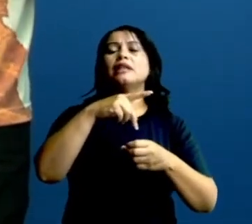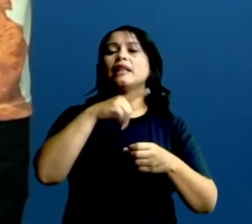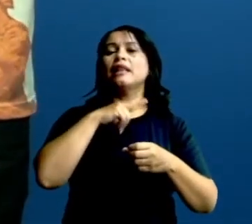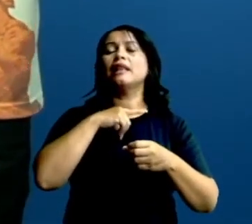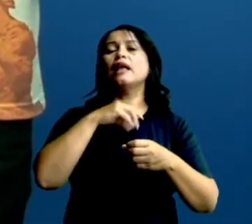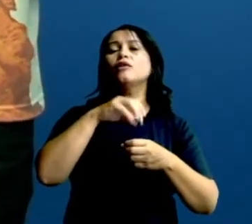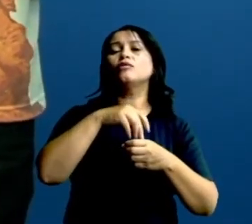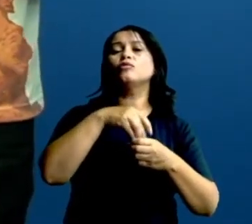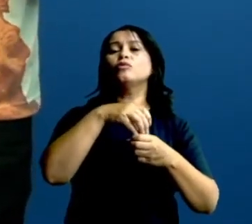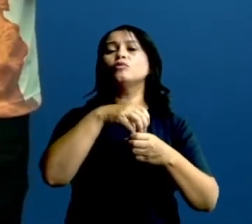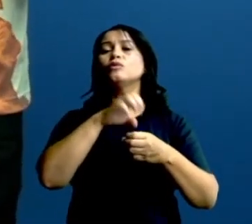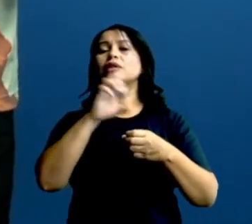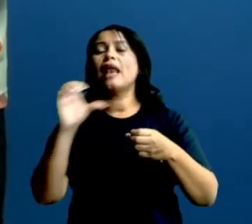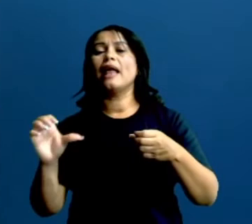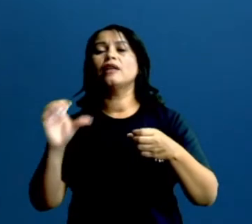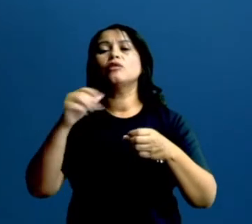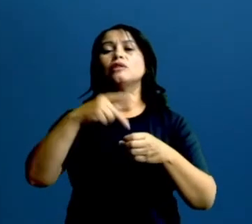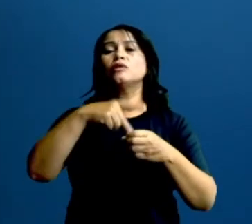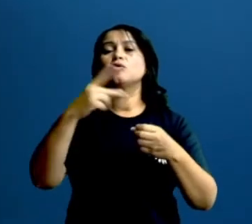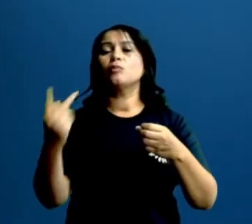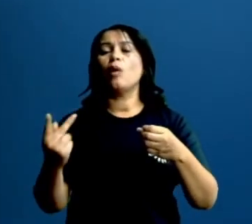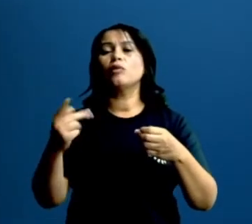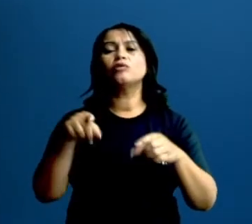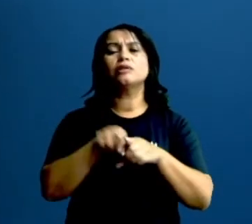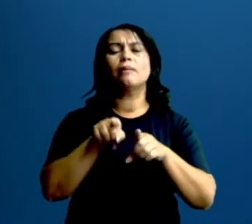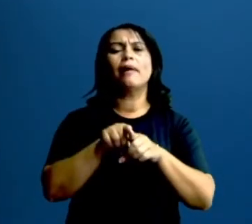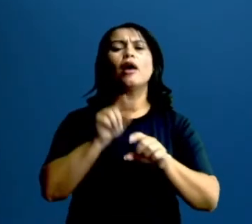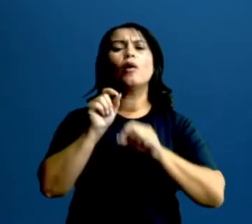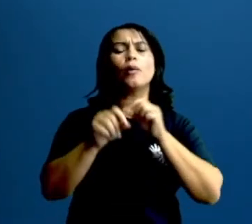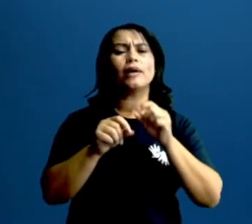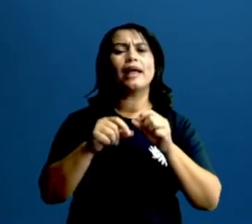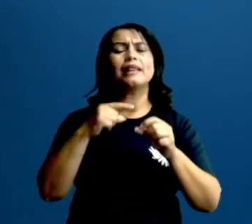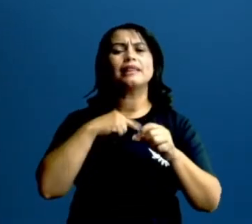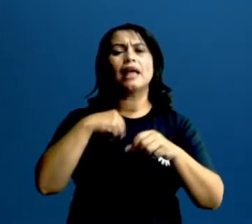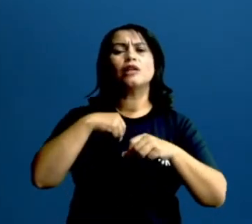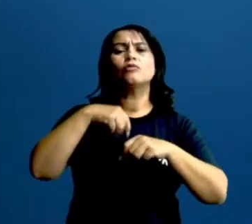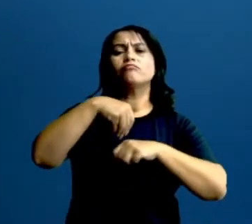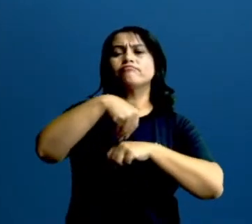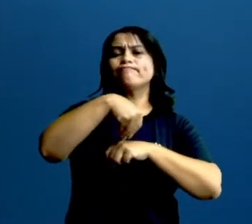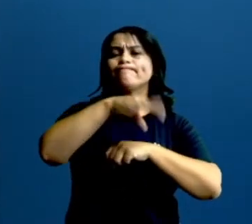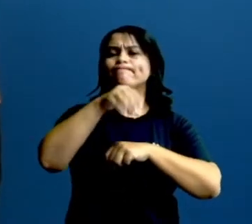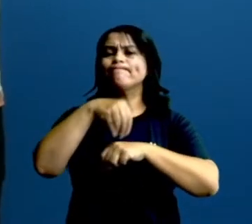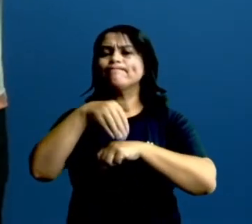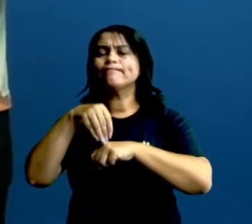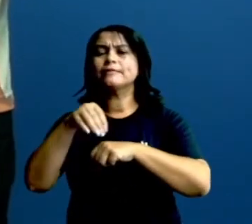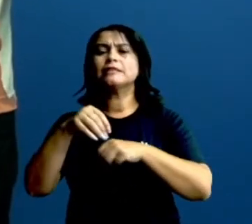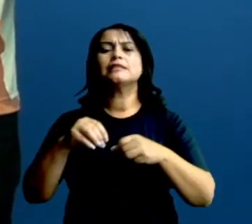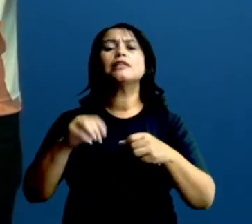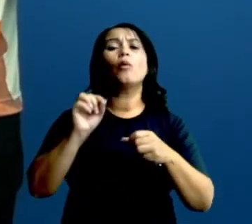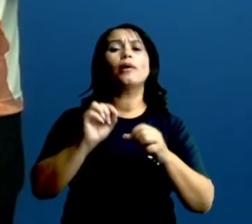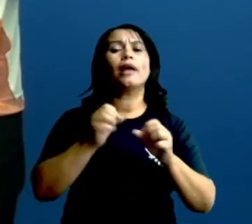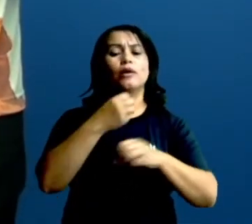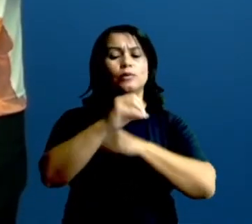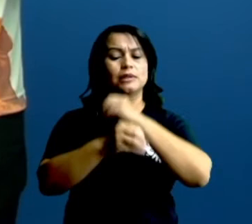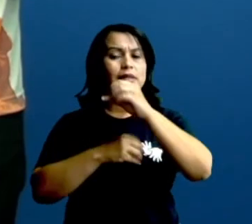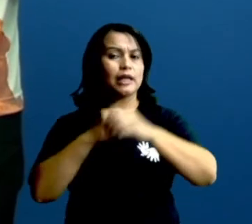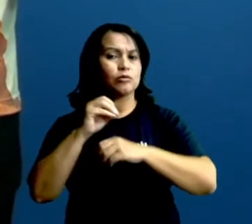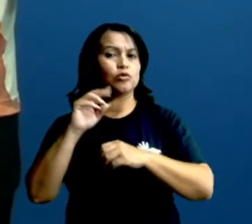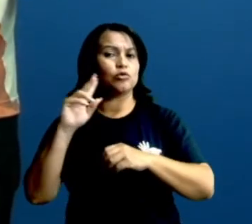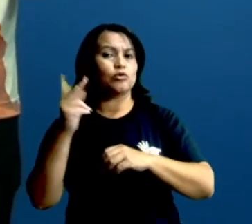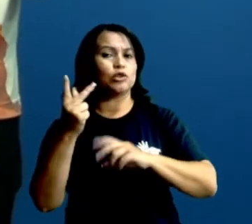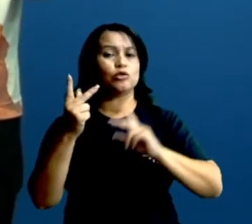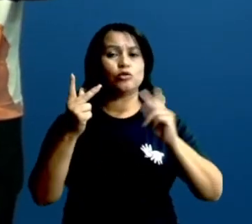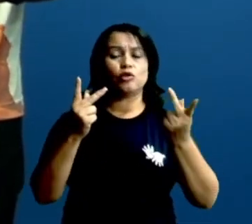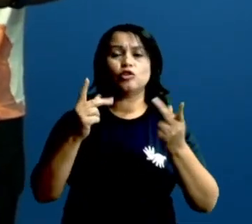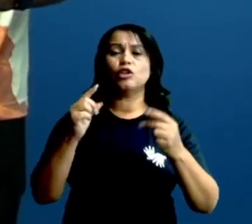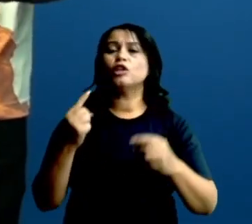essas ligações covalentes vão permitir o compartilhamento de elétrons entre esses átomos, entre os átomos de hidrogênio e